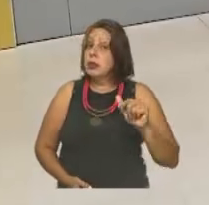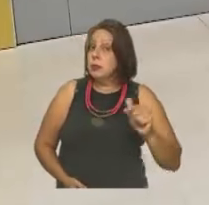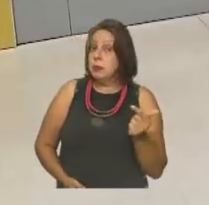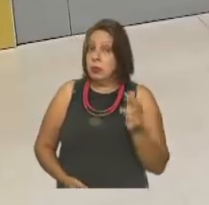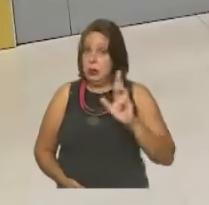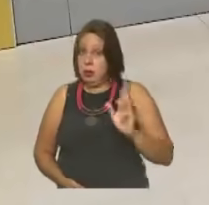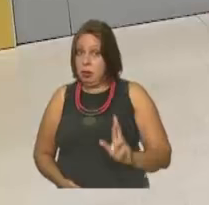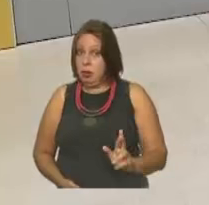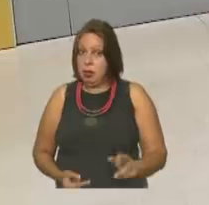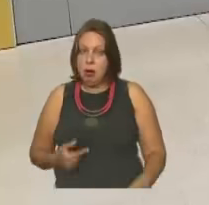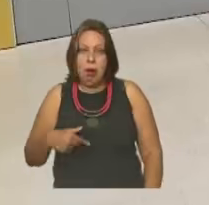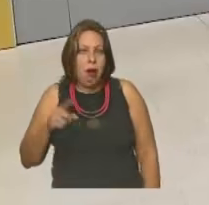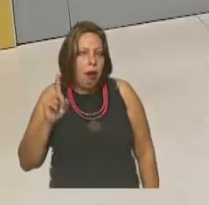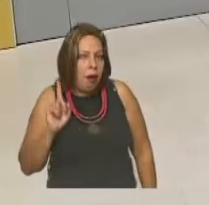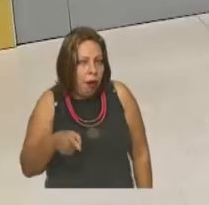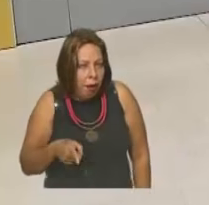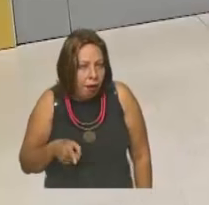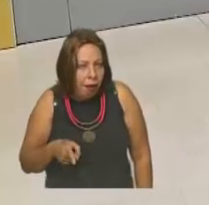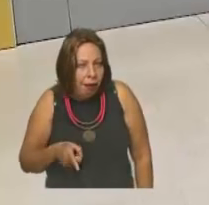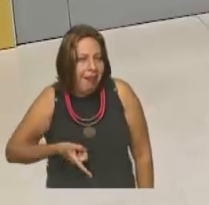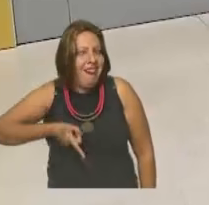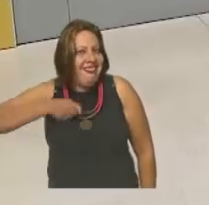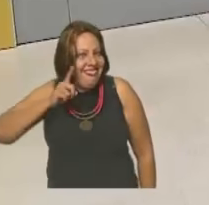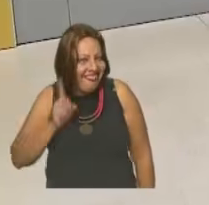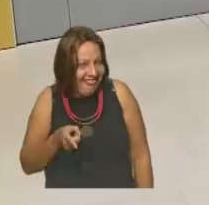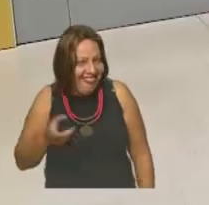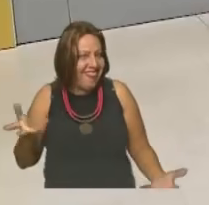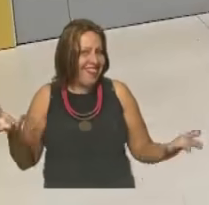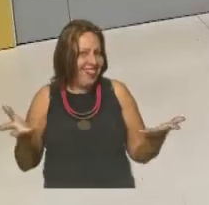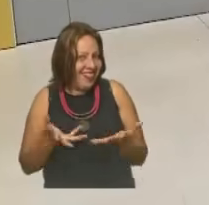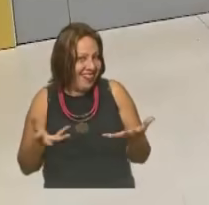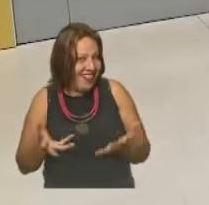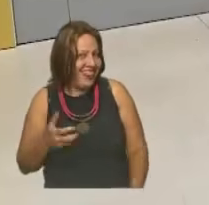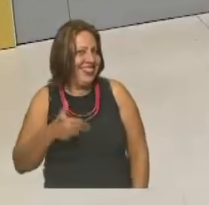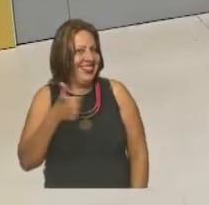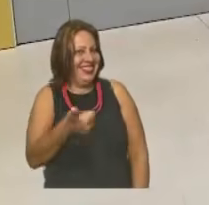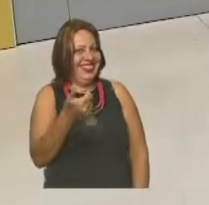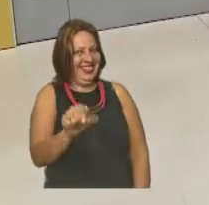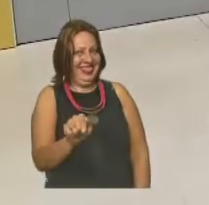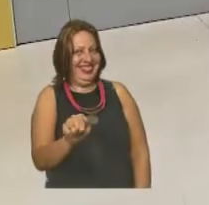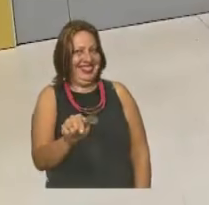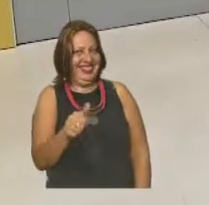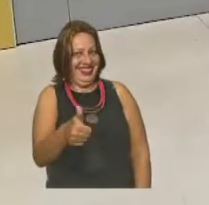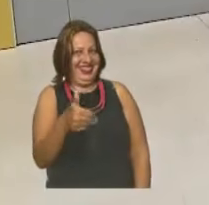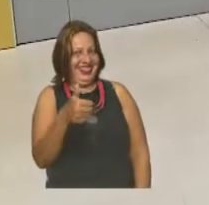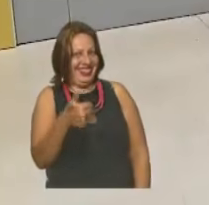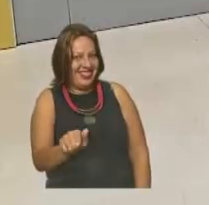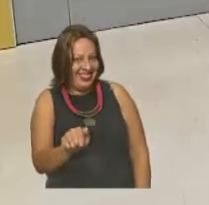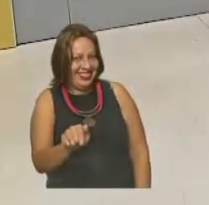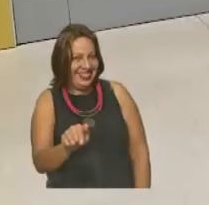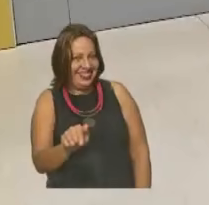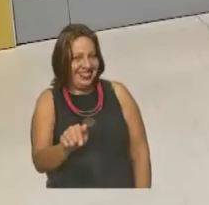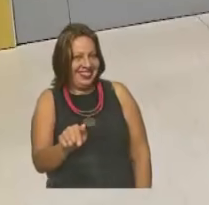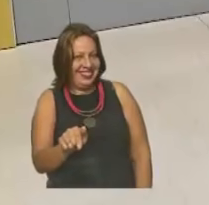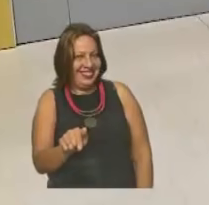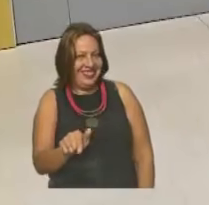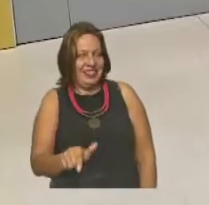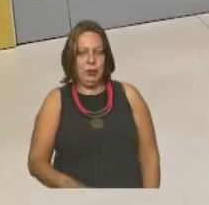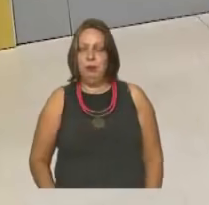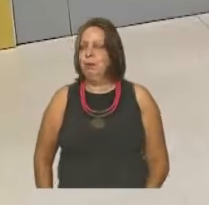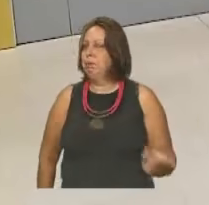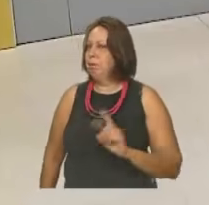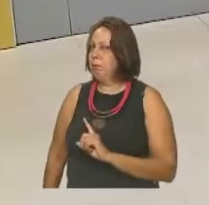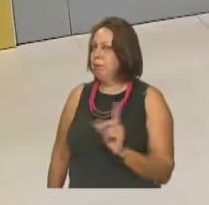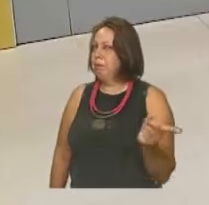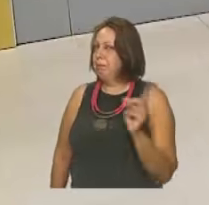acompanhar. Será? Será que é agora com o 17, Beth? 17.